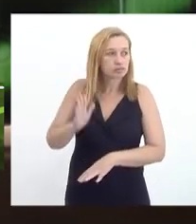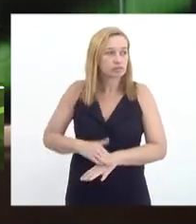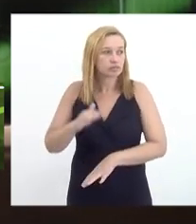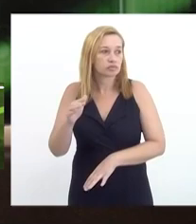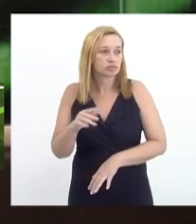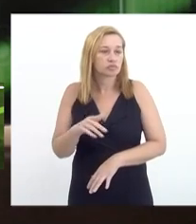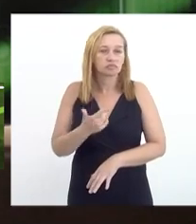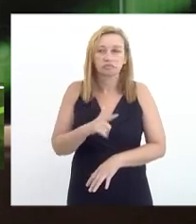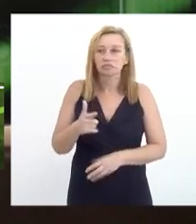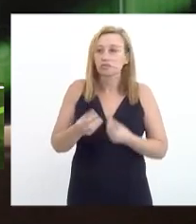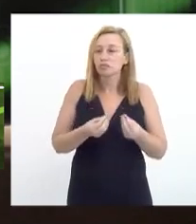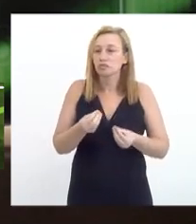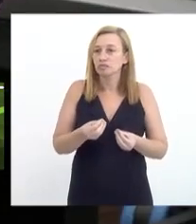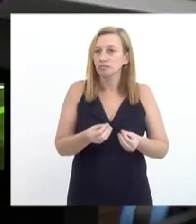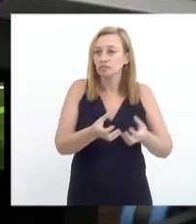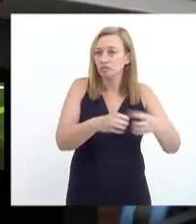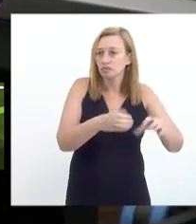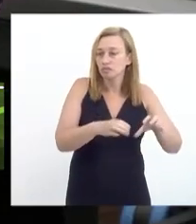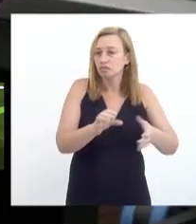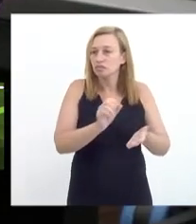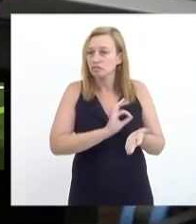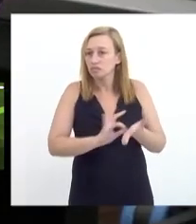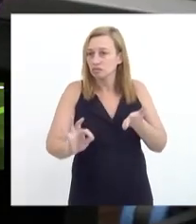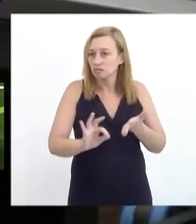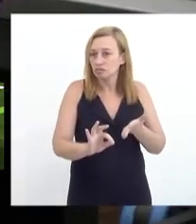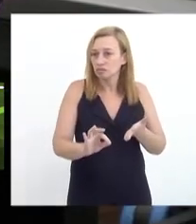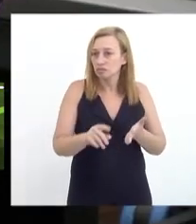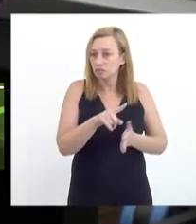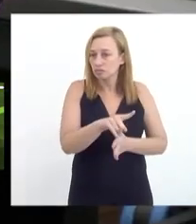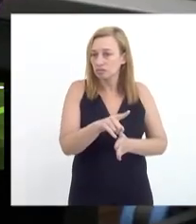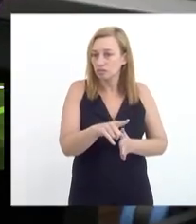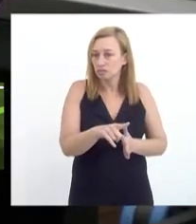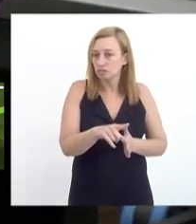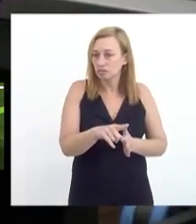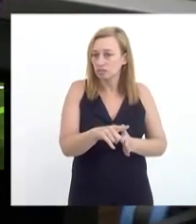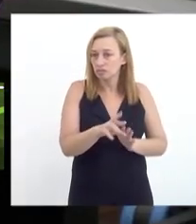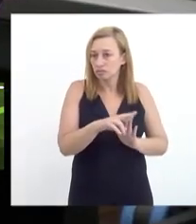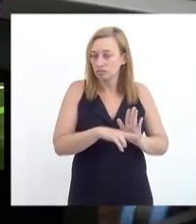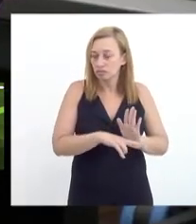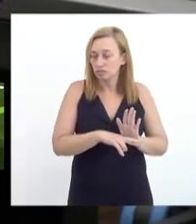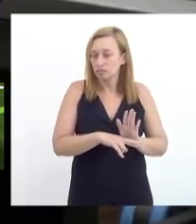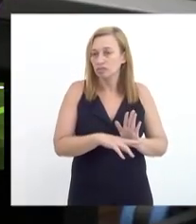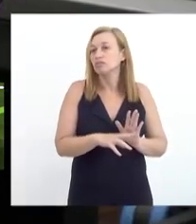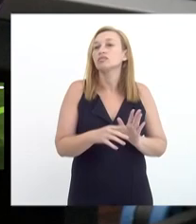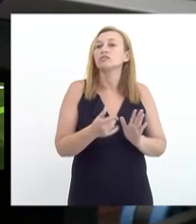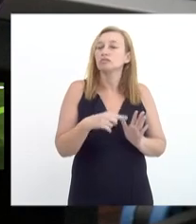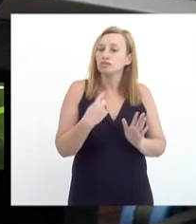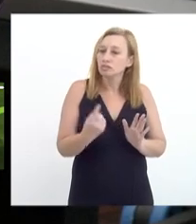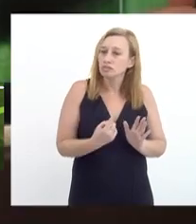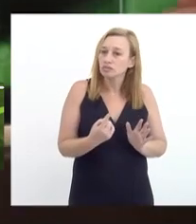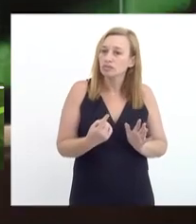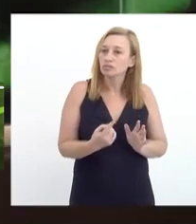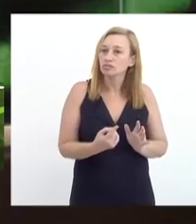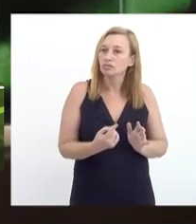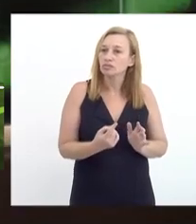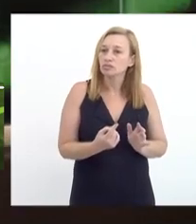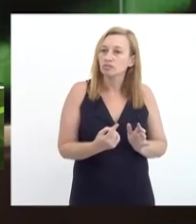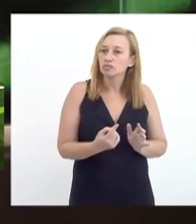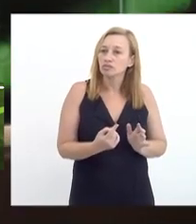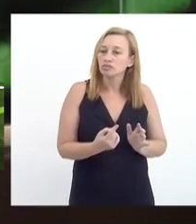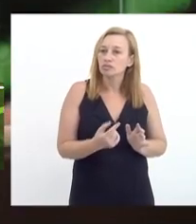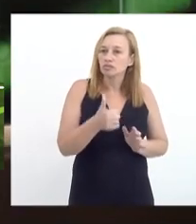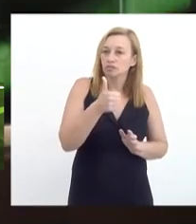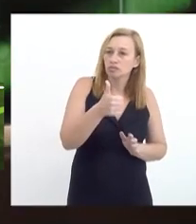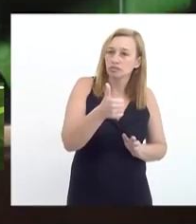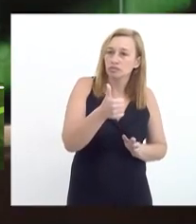Não adianta ter o concurso Só a partir da assinatura Desse regime Das vacâncias Nós estamos Retroagindo A vacância A 6 de